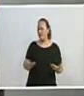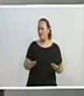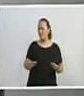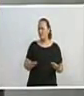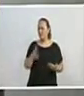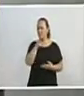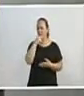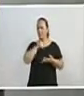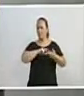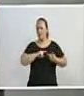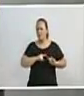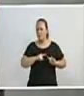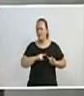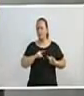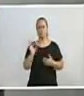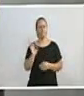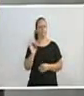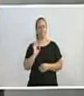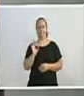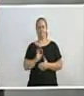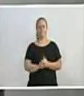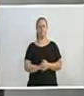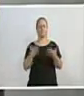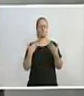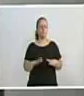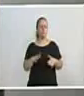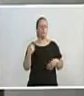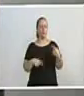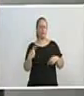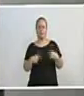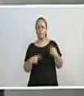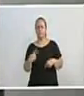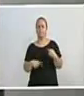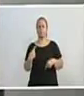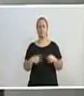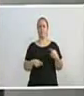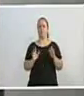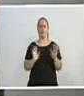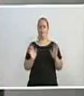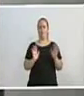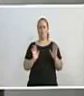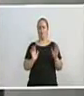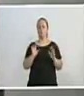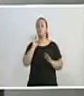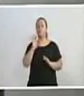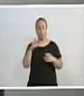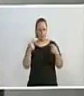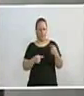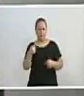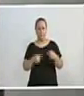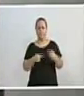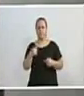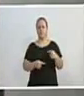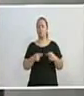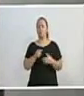beneficiado. Repito, não quero discutir a grandeza do benefício, quero discutir a injustiça de